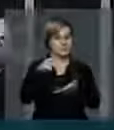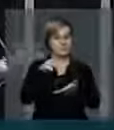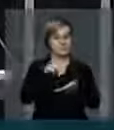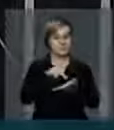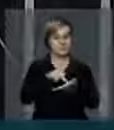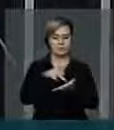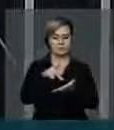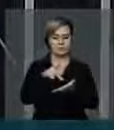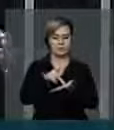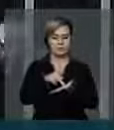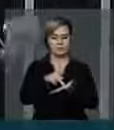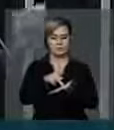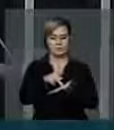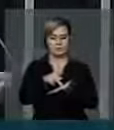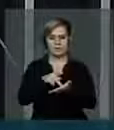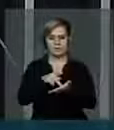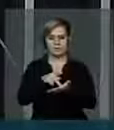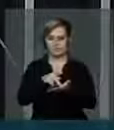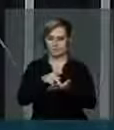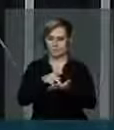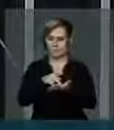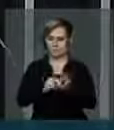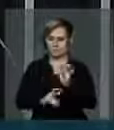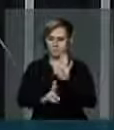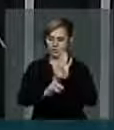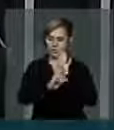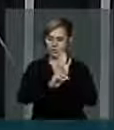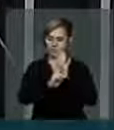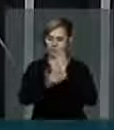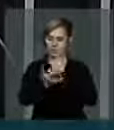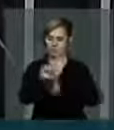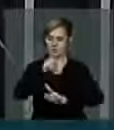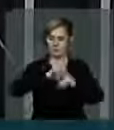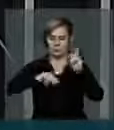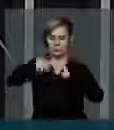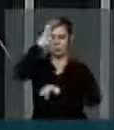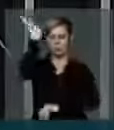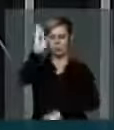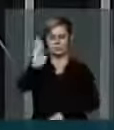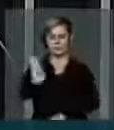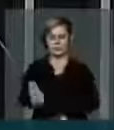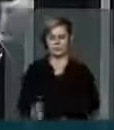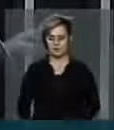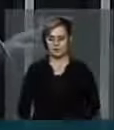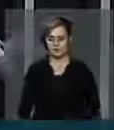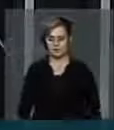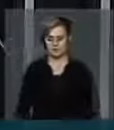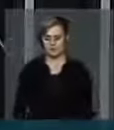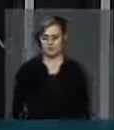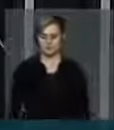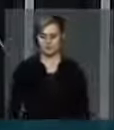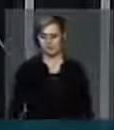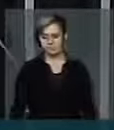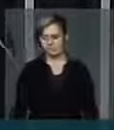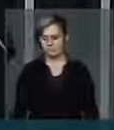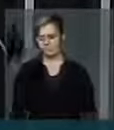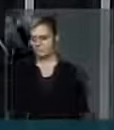enquanto parlamento, enquanto representação do povo brasileiro, que aguarda de